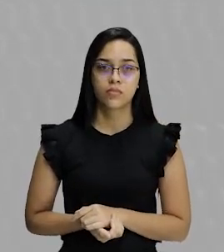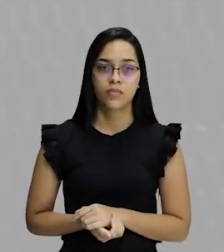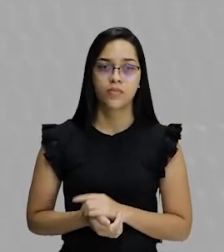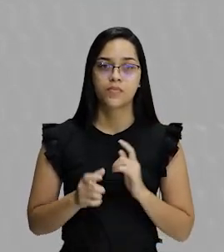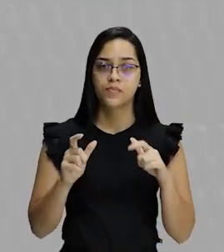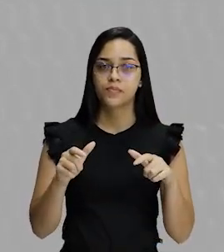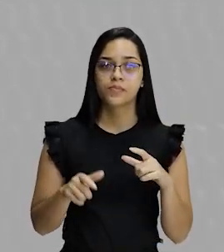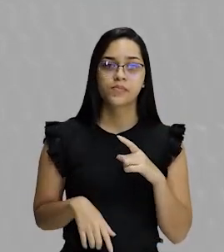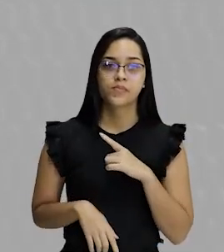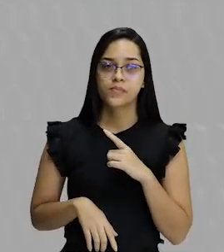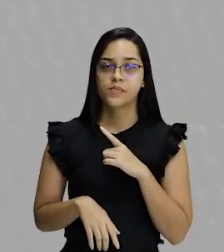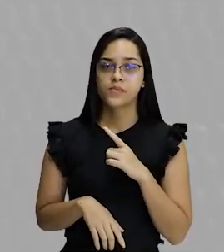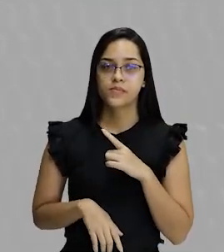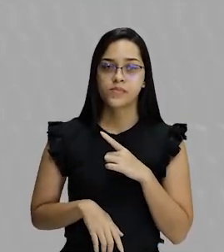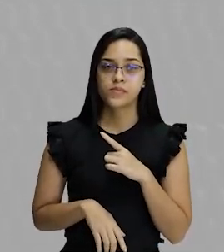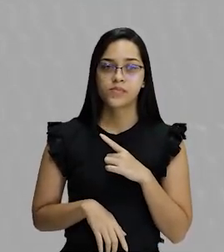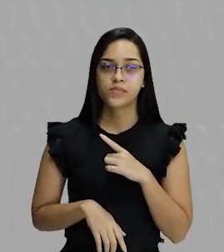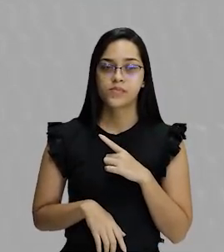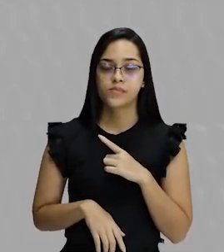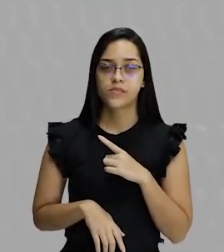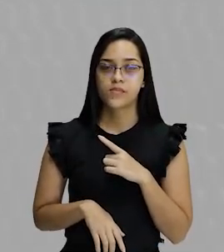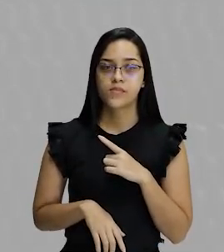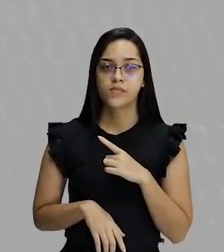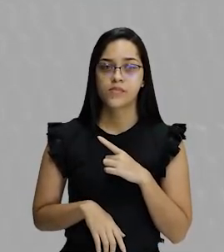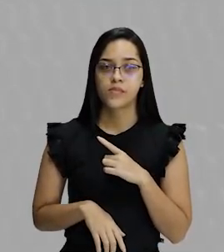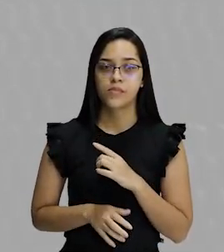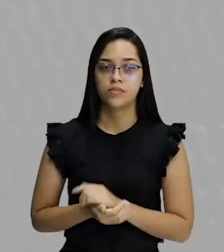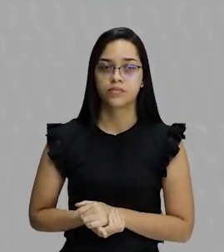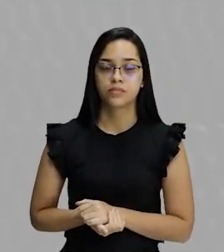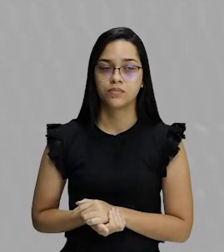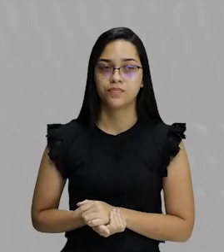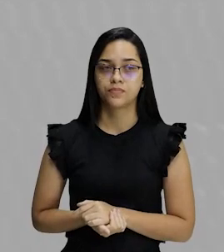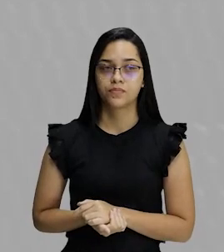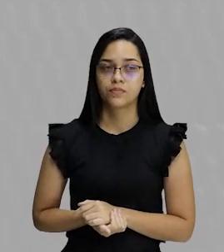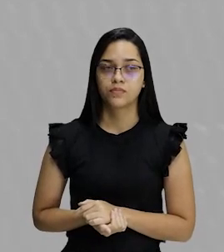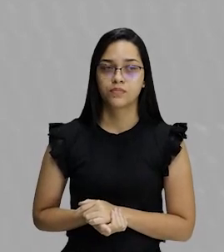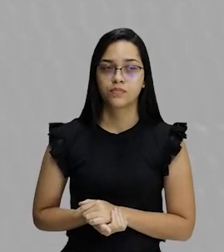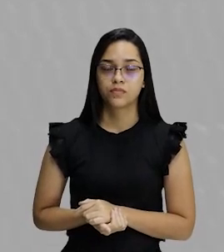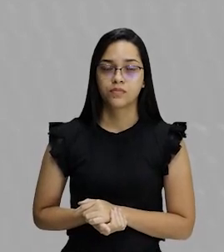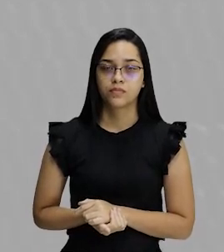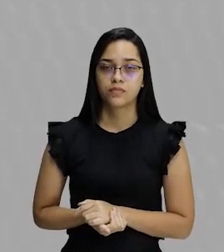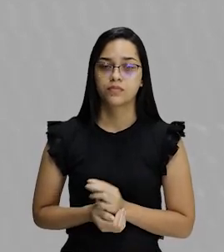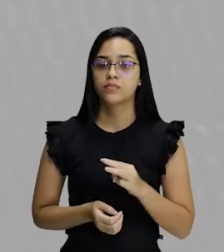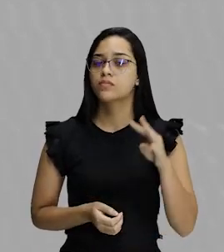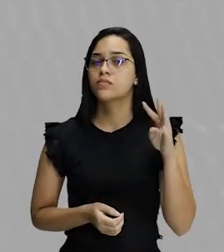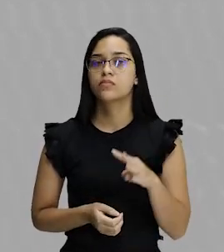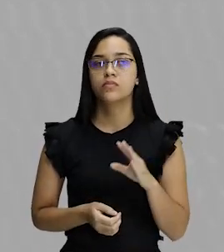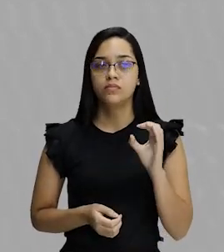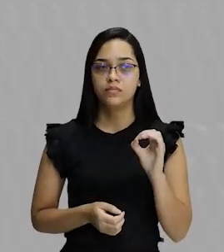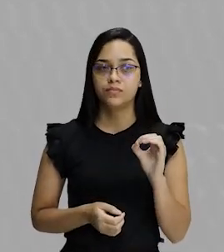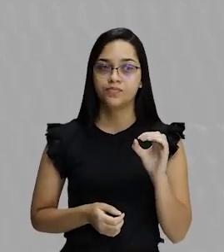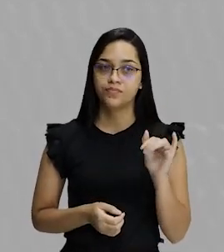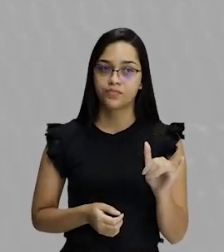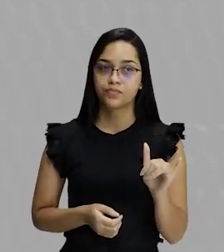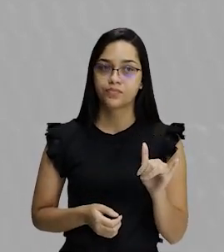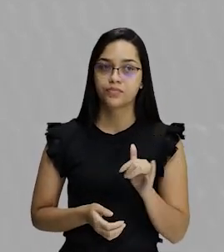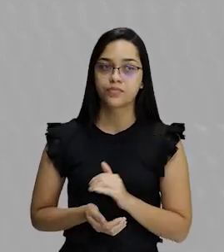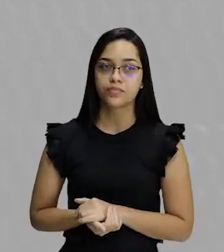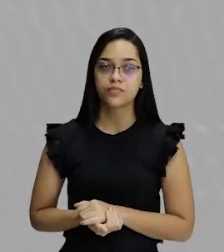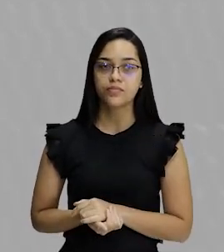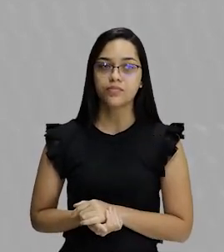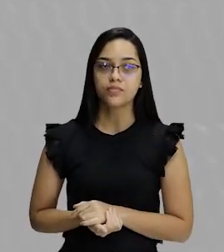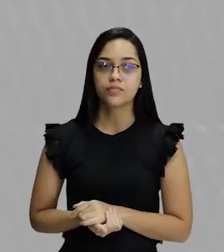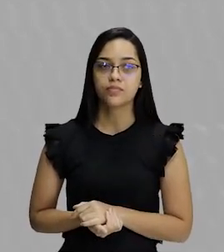Onde é que está localizado esse ponto de coordenada 4, 0? Nesse caso, quem é o zero? É o y.